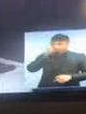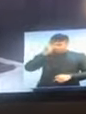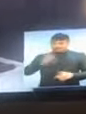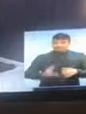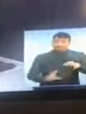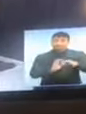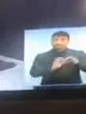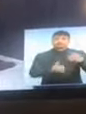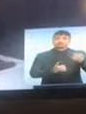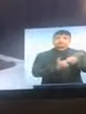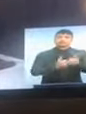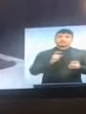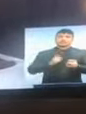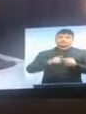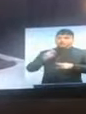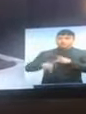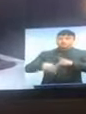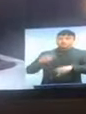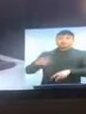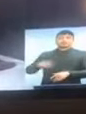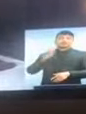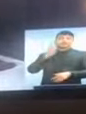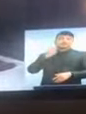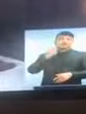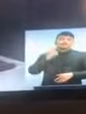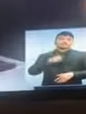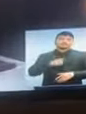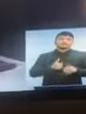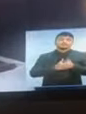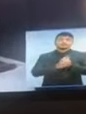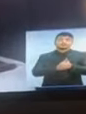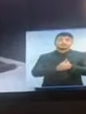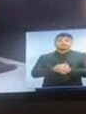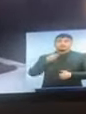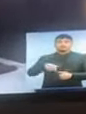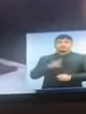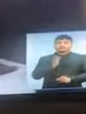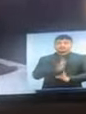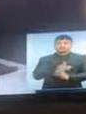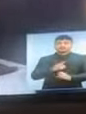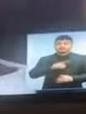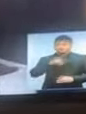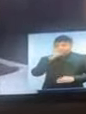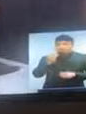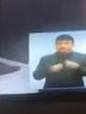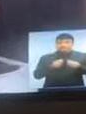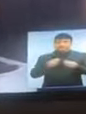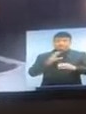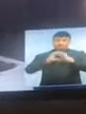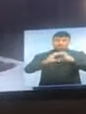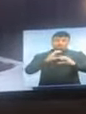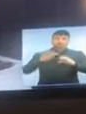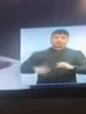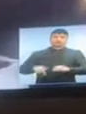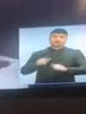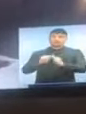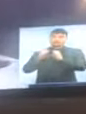assessores e a população cearense que nos acompanha através dos meios de comunicação da Assembleia